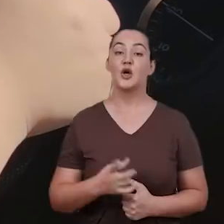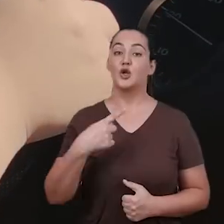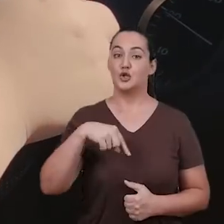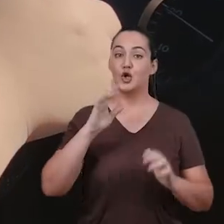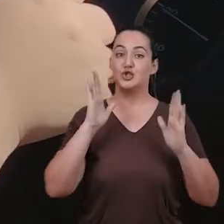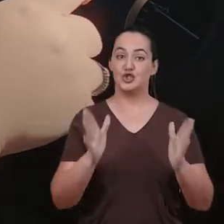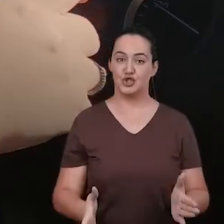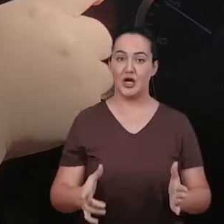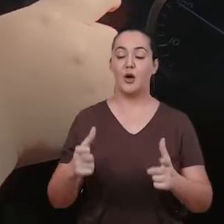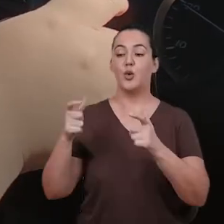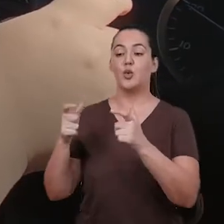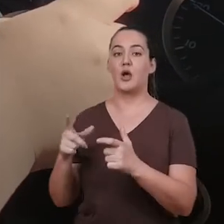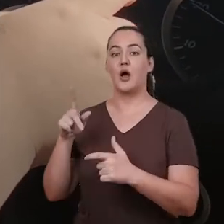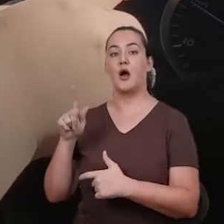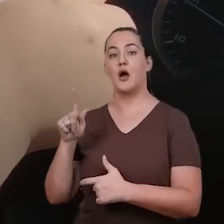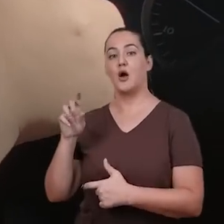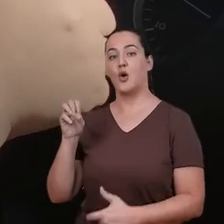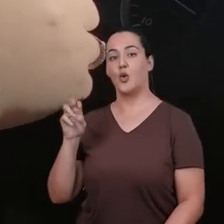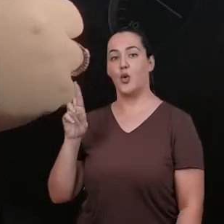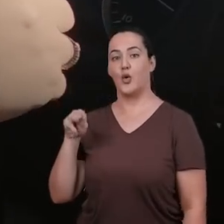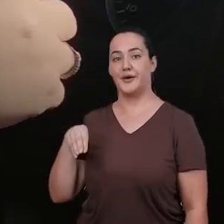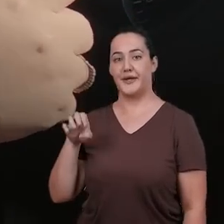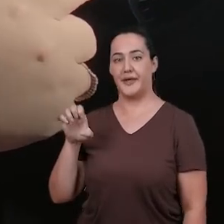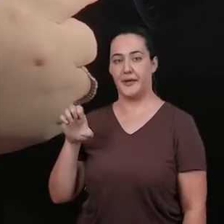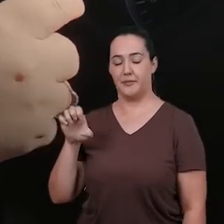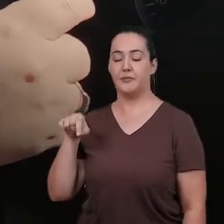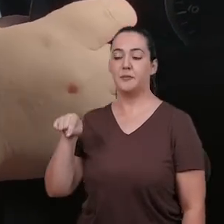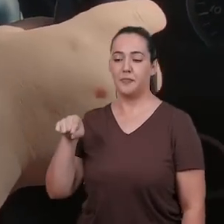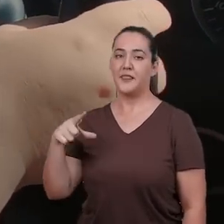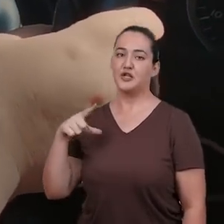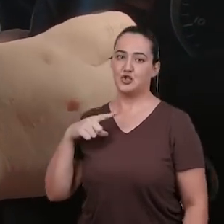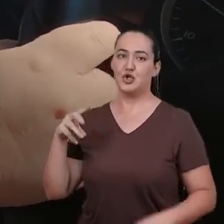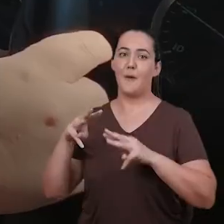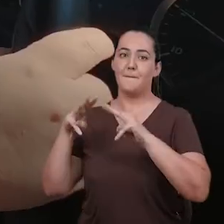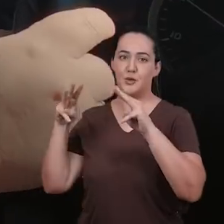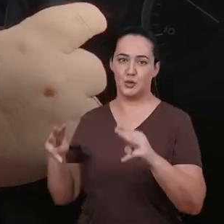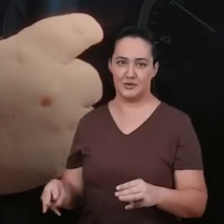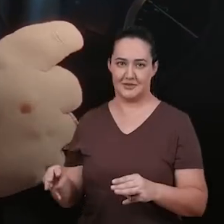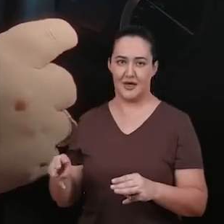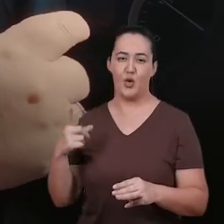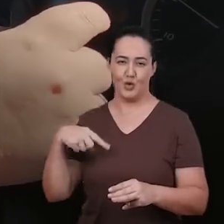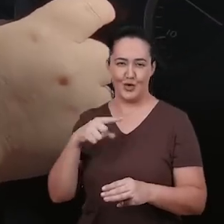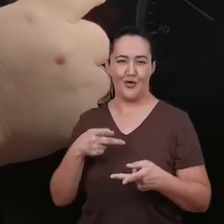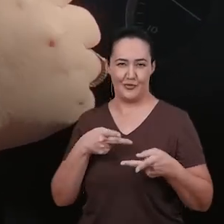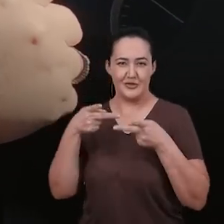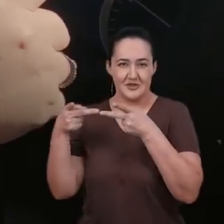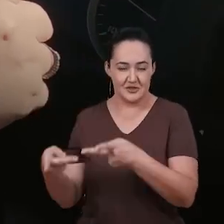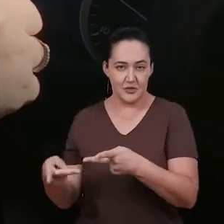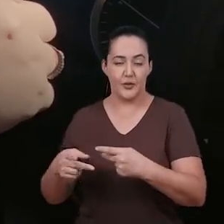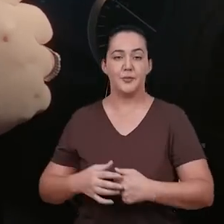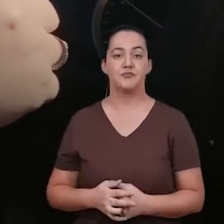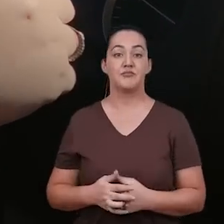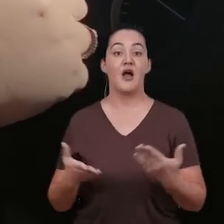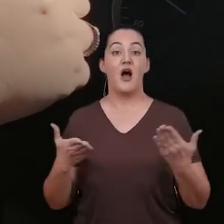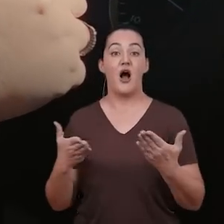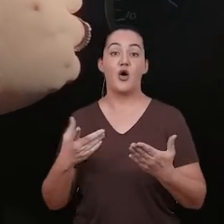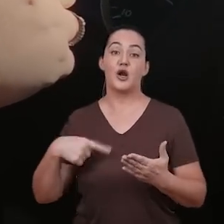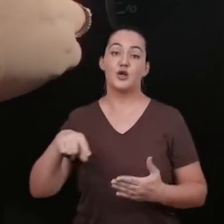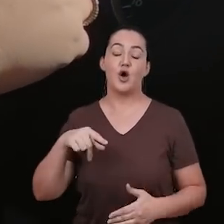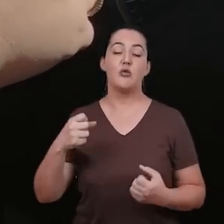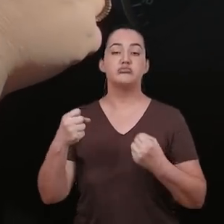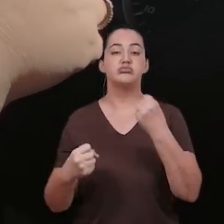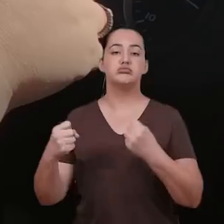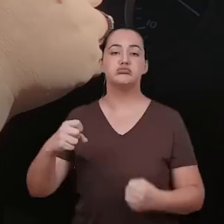Bom, nós já saímos de Goreme, que é a cidade do museu a céu aberto. E agora a